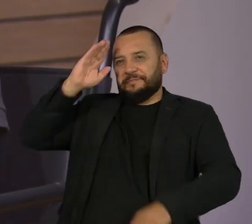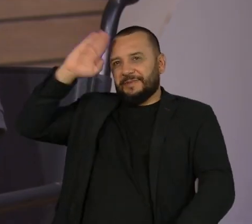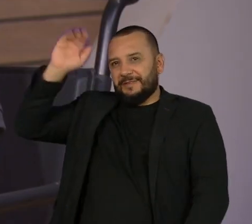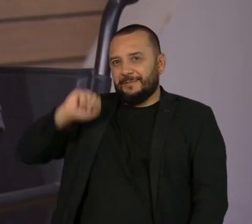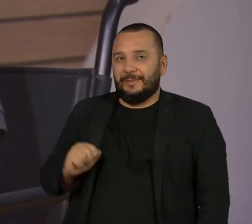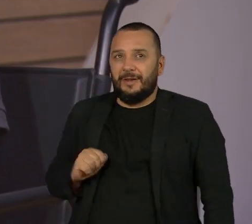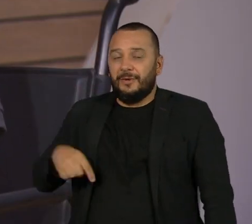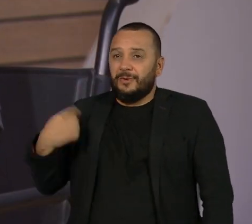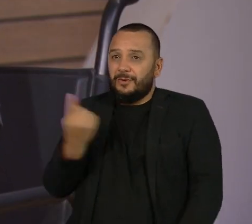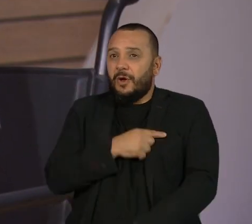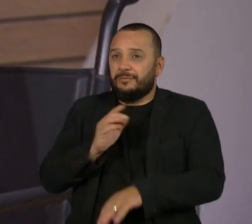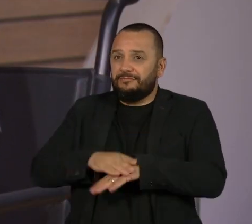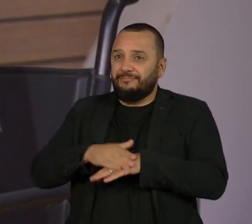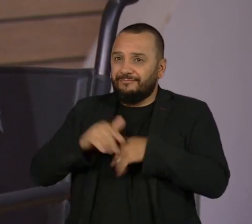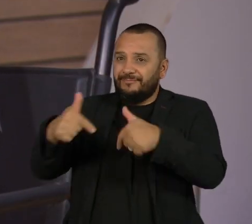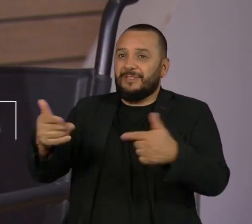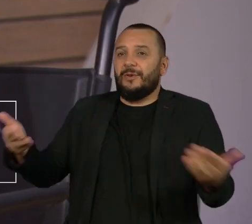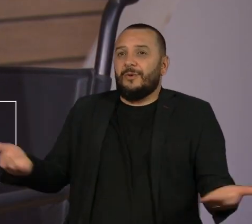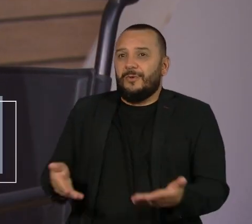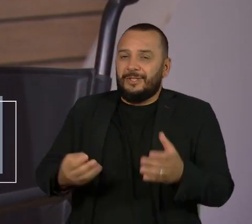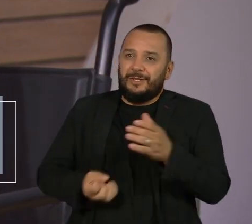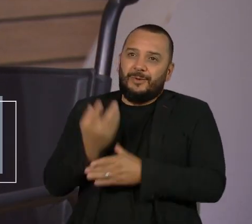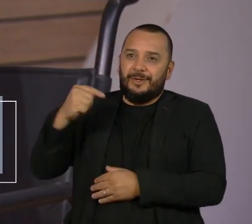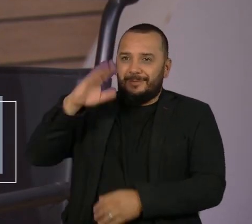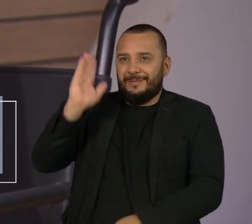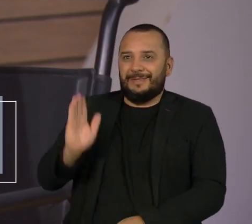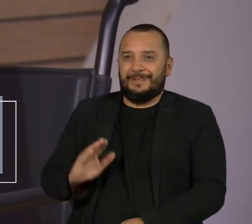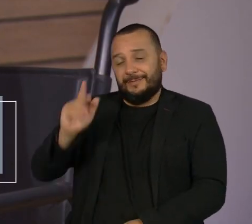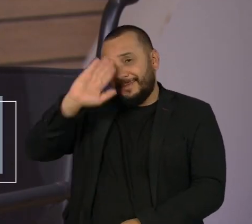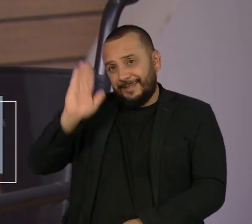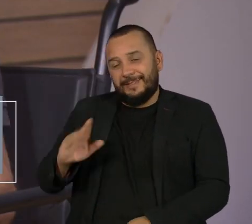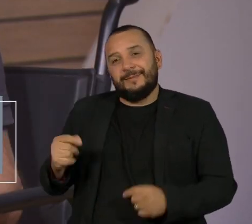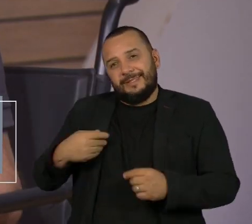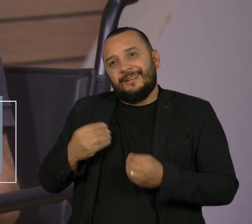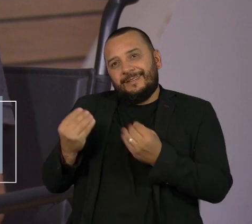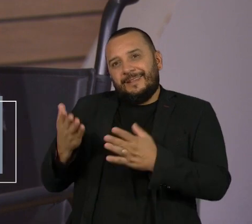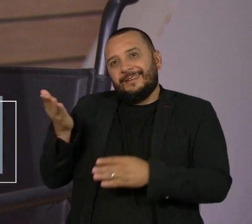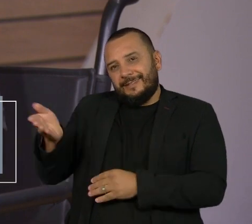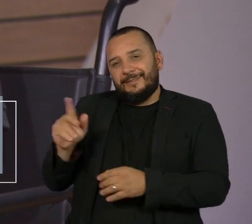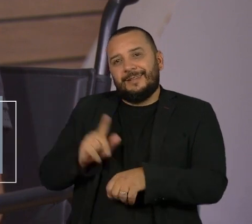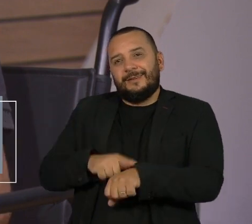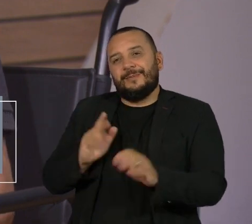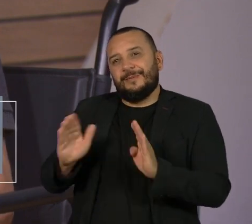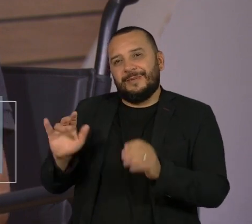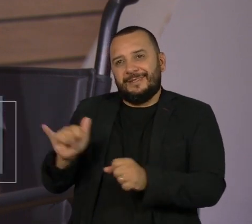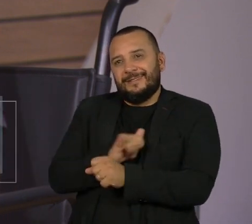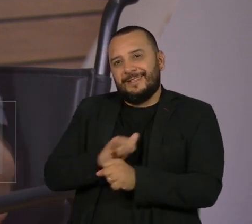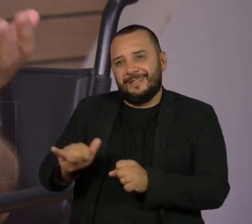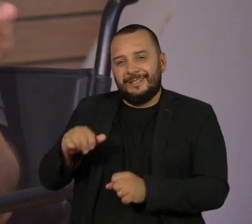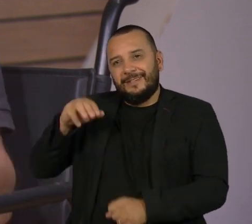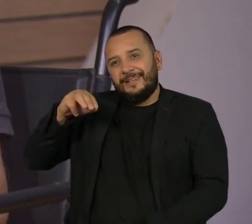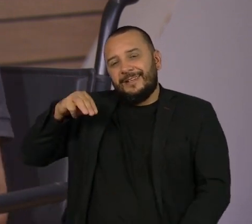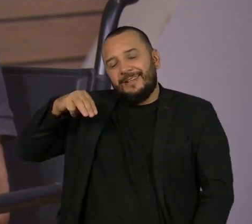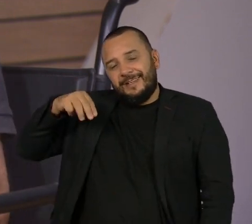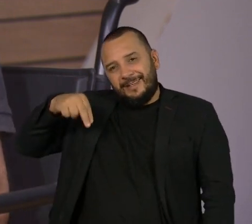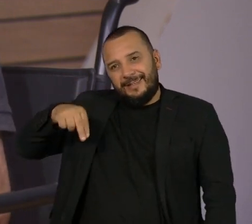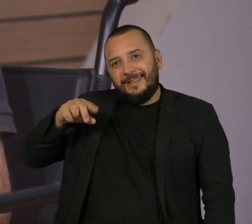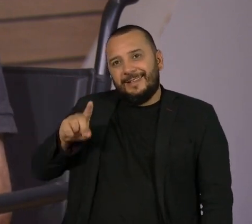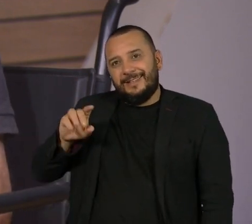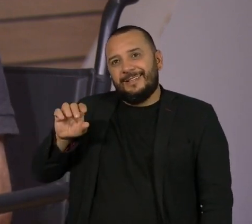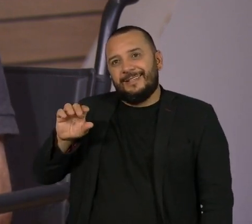isso que a gente está vendo hoje nasceu no Brasil e o Brasil tem que entregar isso. É um momento estratégico dessas NDCs, né, dessas